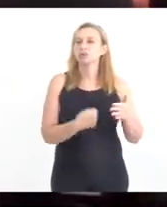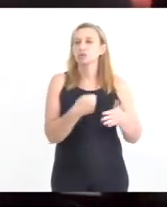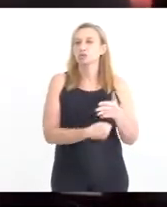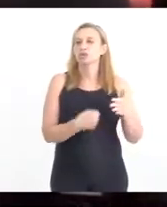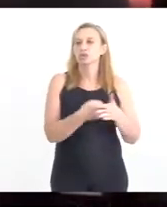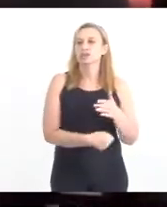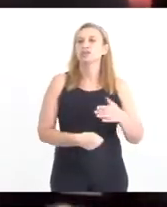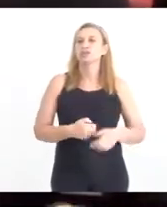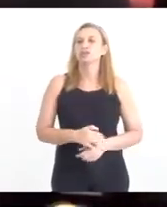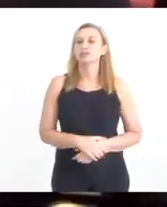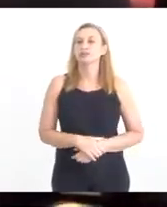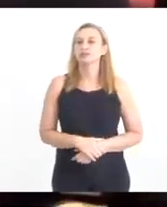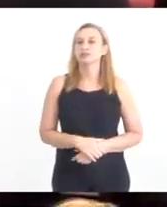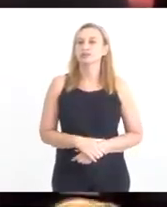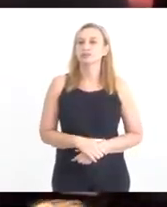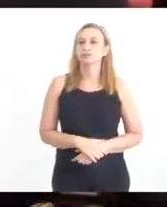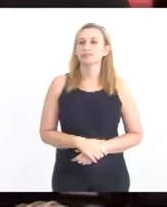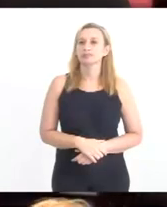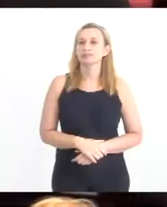e